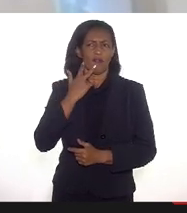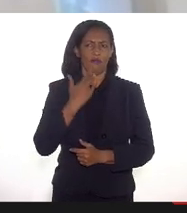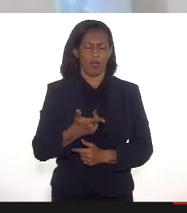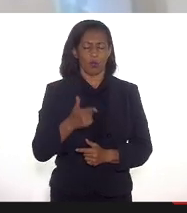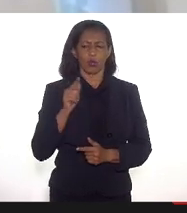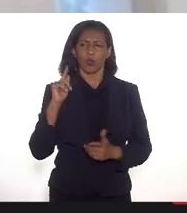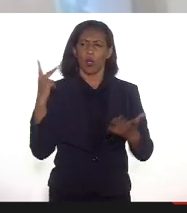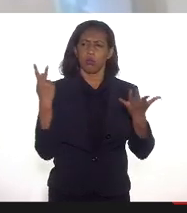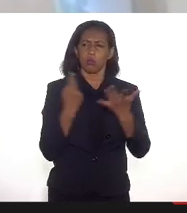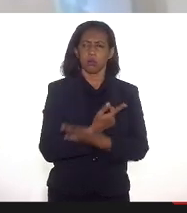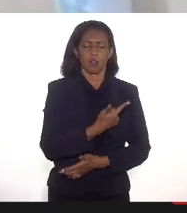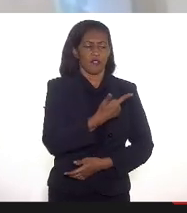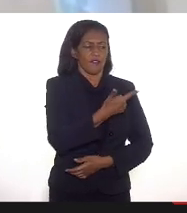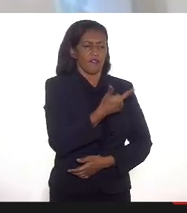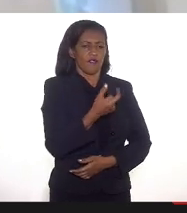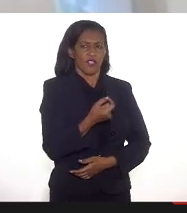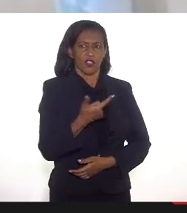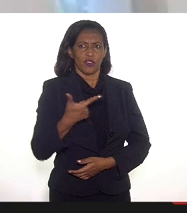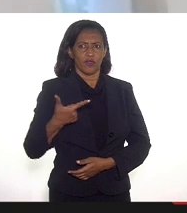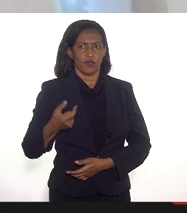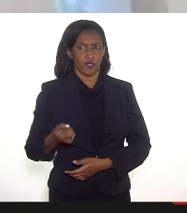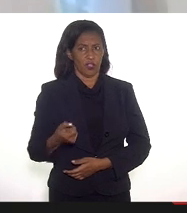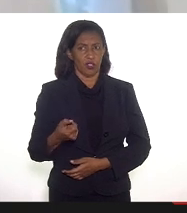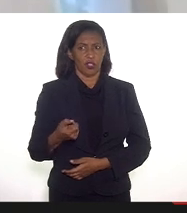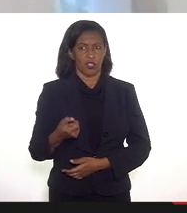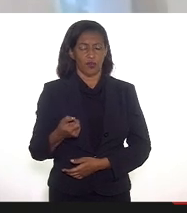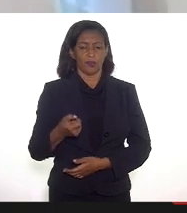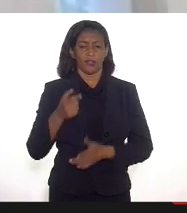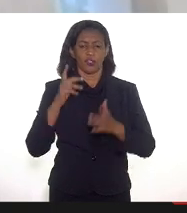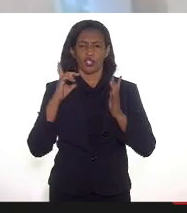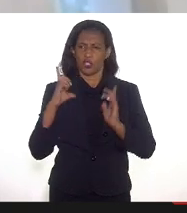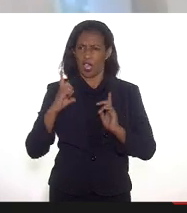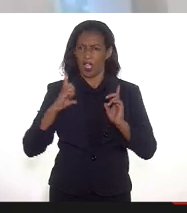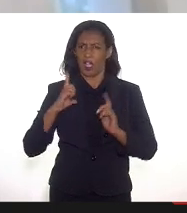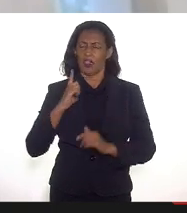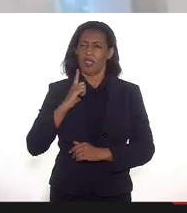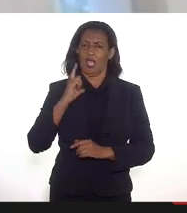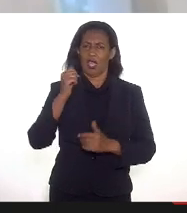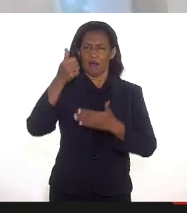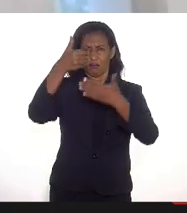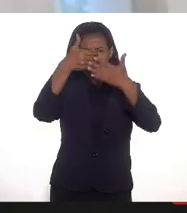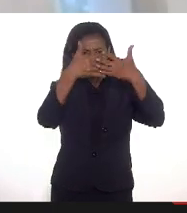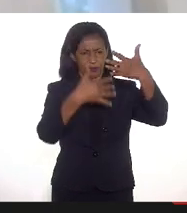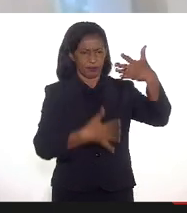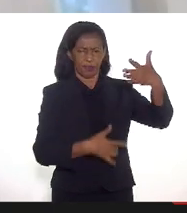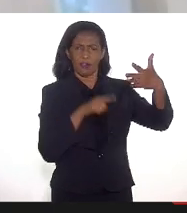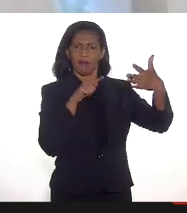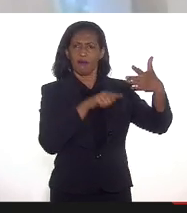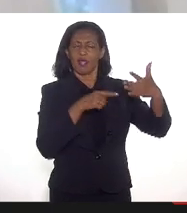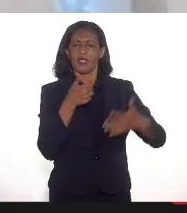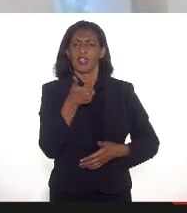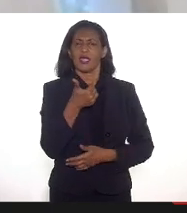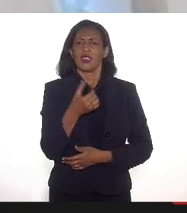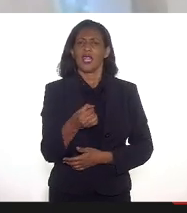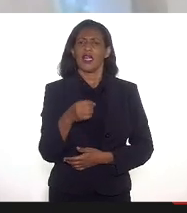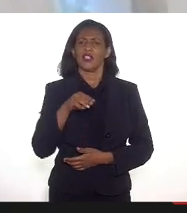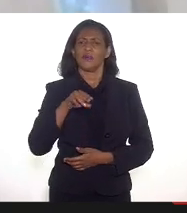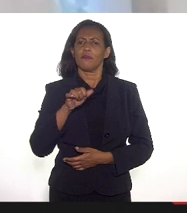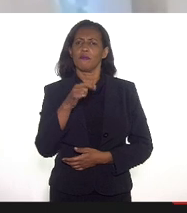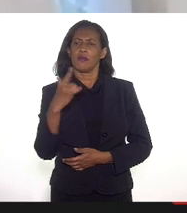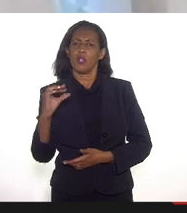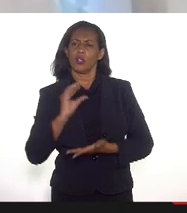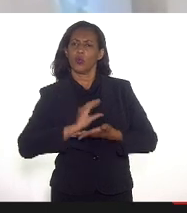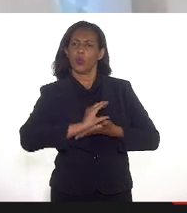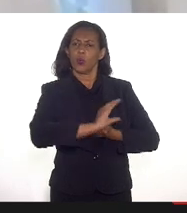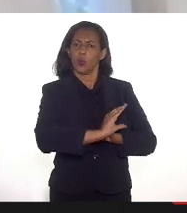ano de 2021, deputado Flávio Serafini, nós já aportamos nas nossas unidades 10 milhões em verba CID. Temos